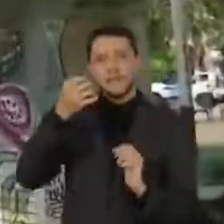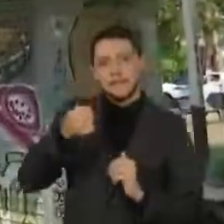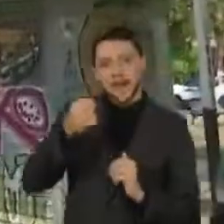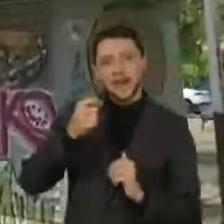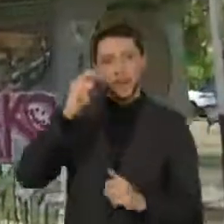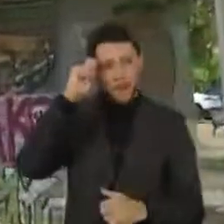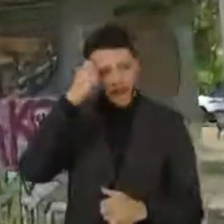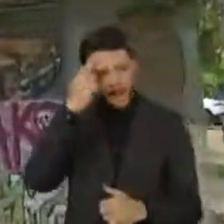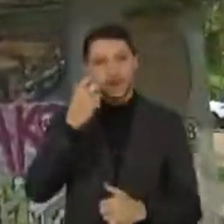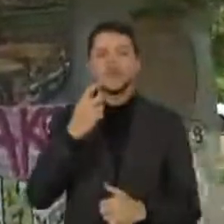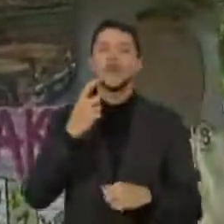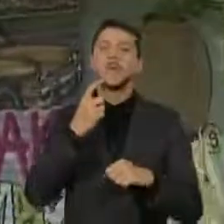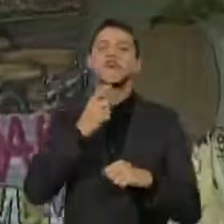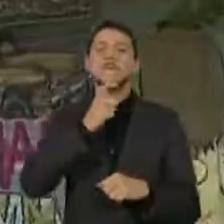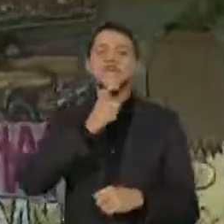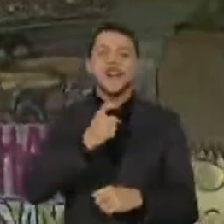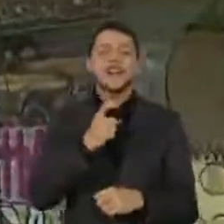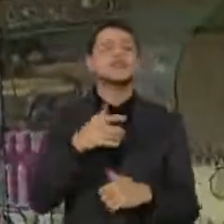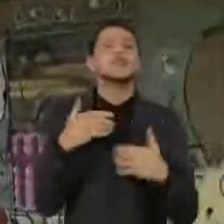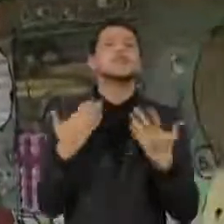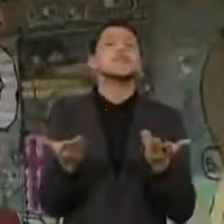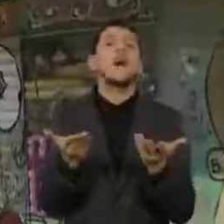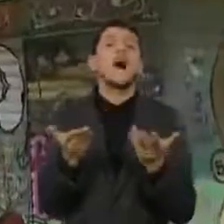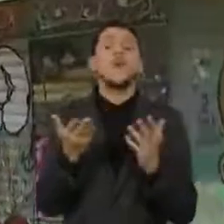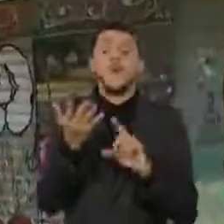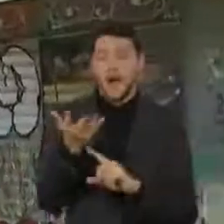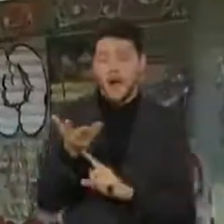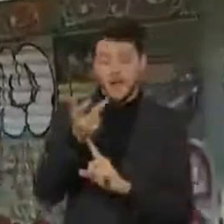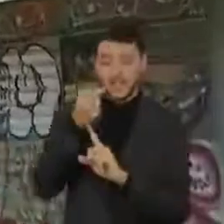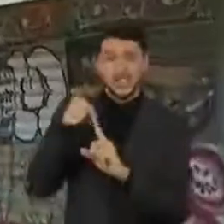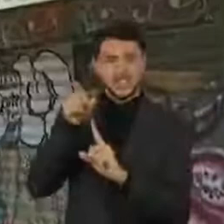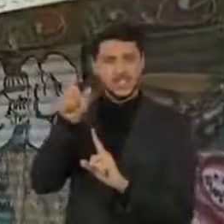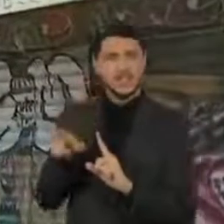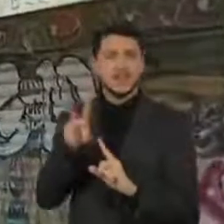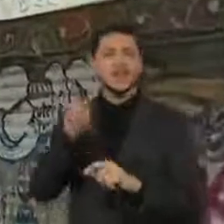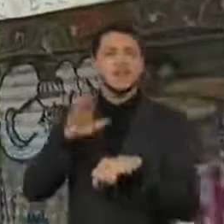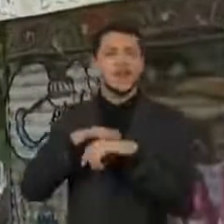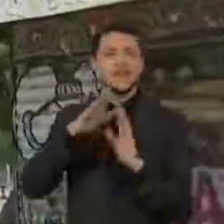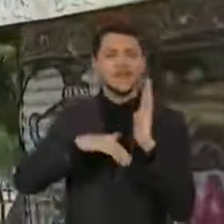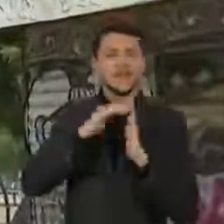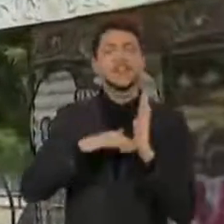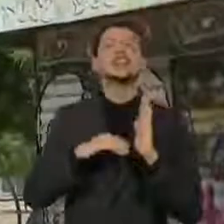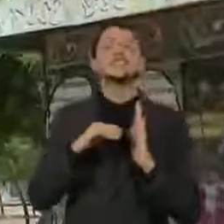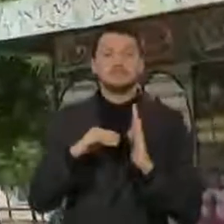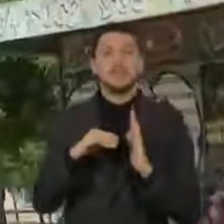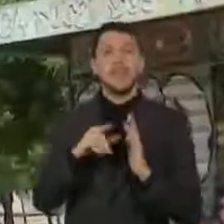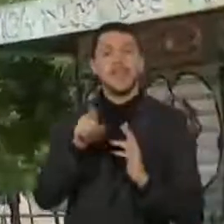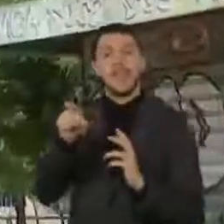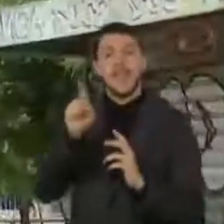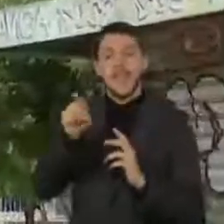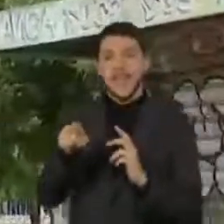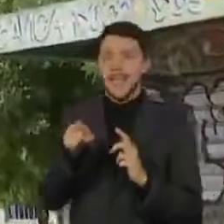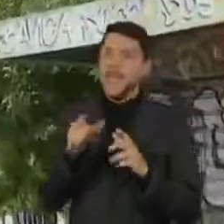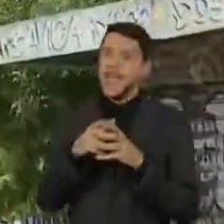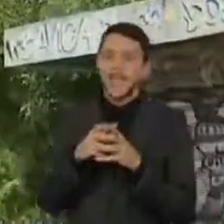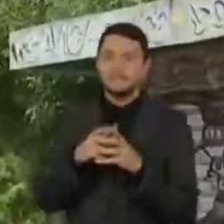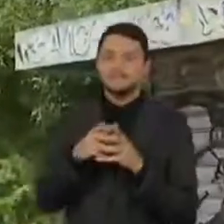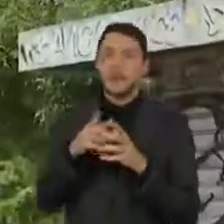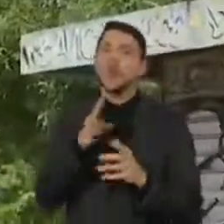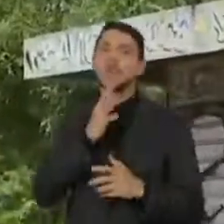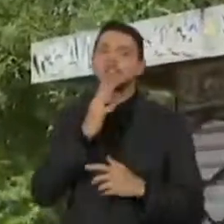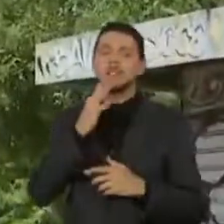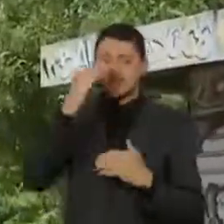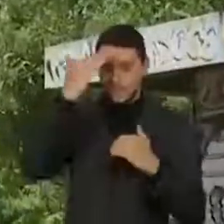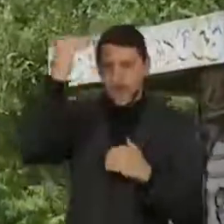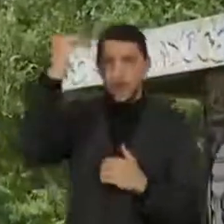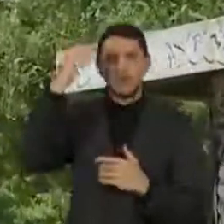Quem vai fazer? Quem que é o artista? O que vai ser feito aí? O artista que vai pintar ali chama Shepard Fairey e é um dos maiores artistas do mundo. É a primeira vez